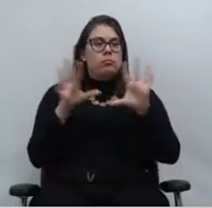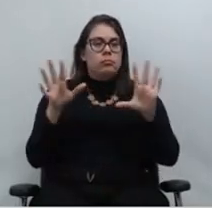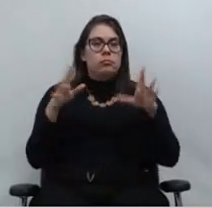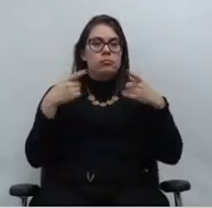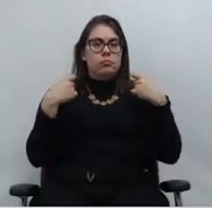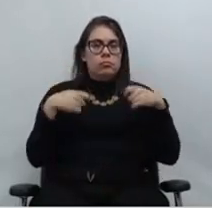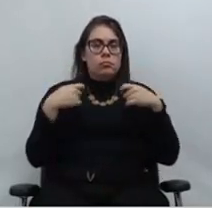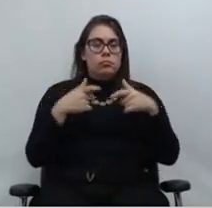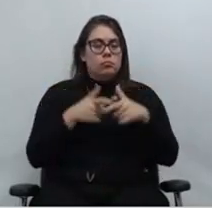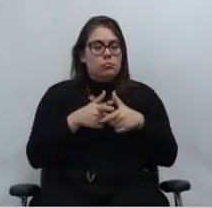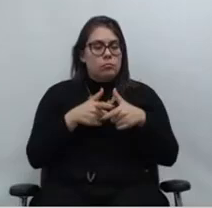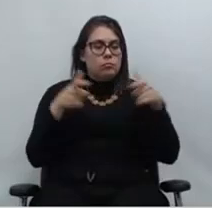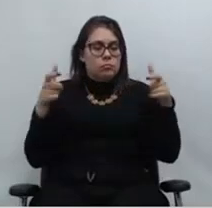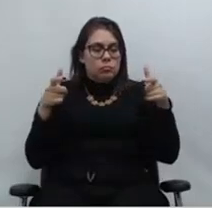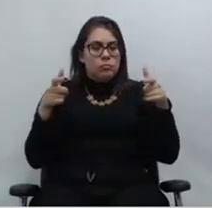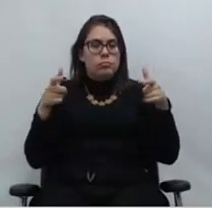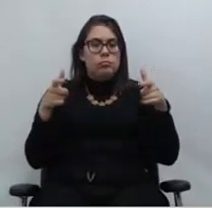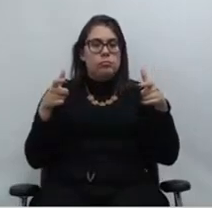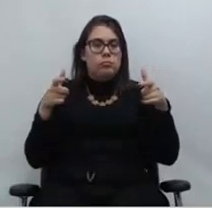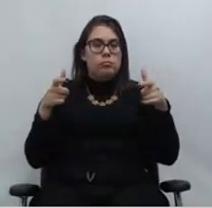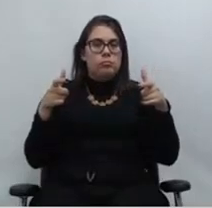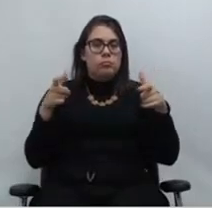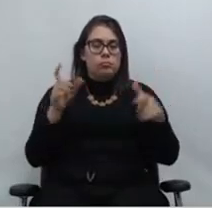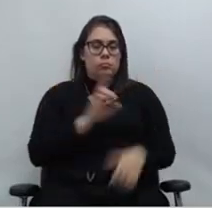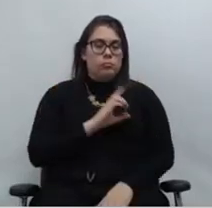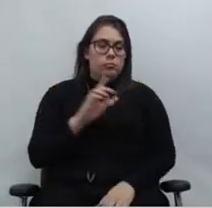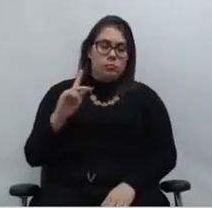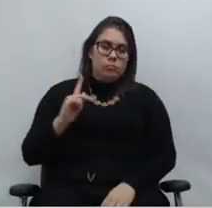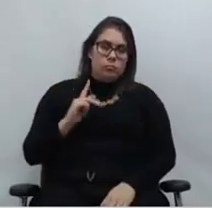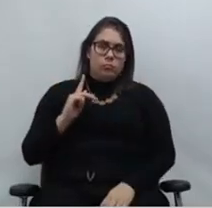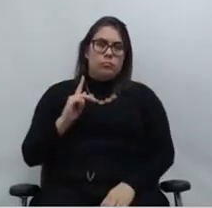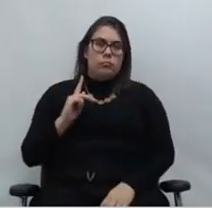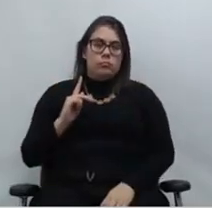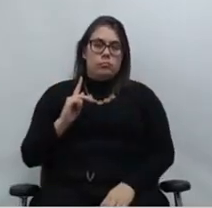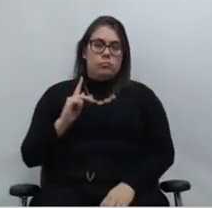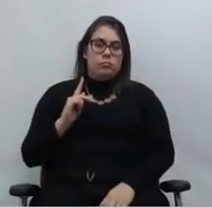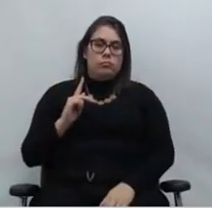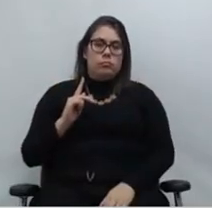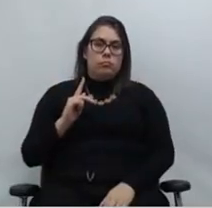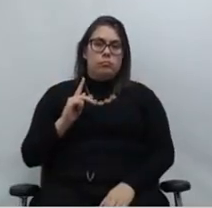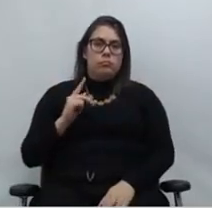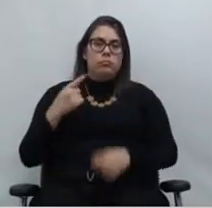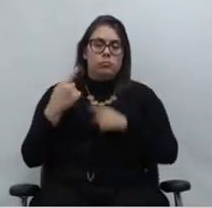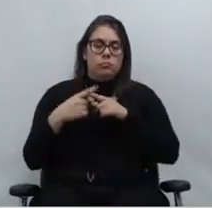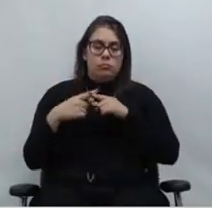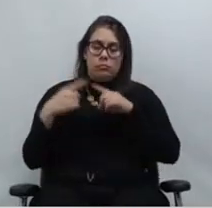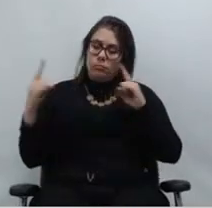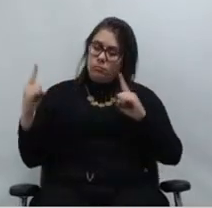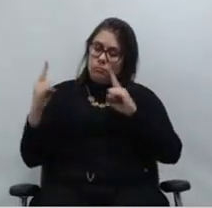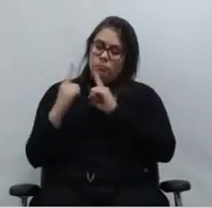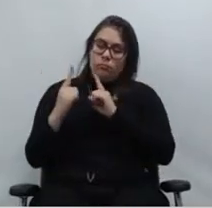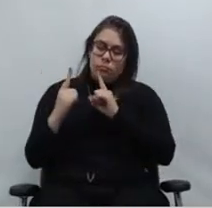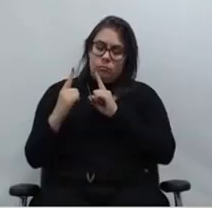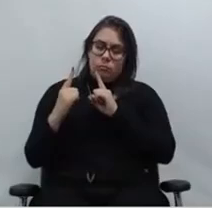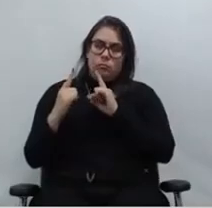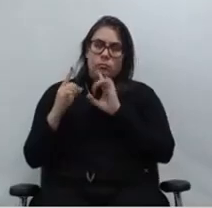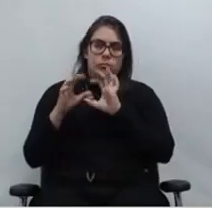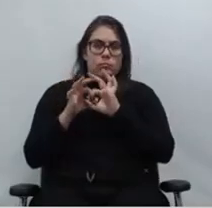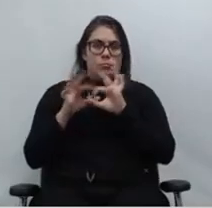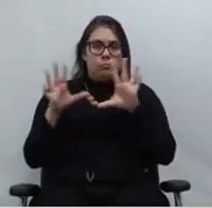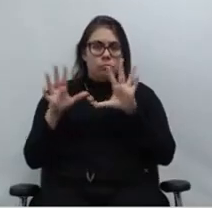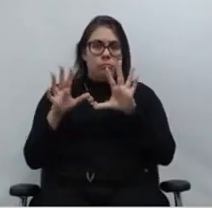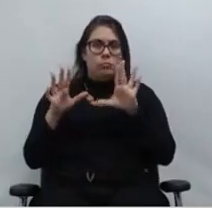necessárias para ampliar a presença direta da Defensoria Pública nas unidades prisionais, por meio da realização de atendimentos nos espaços de privação de